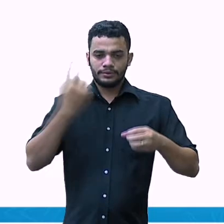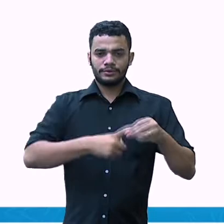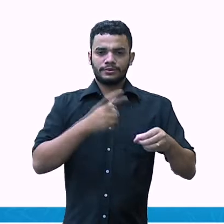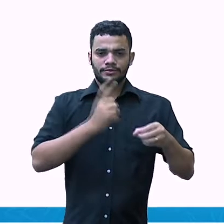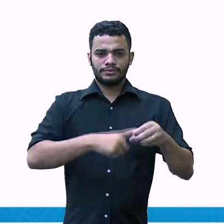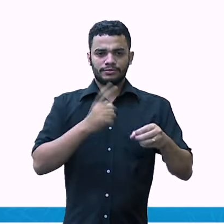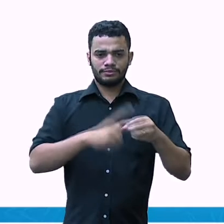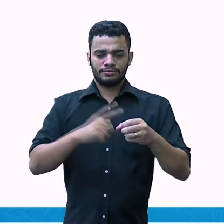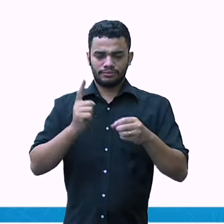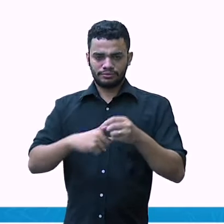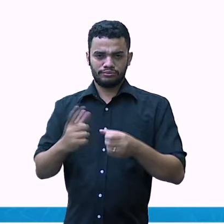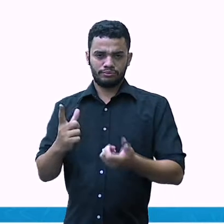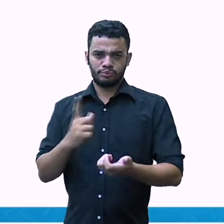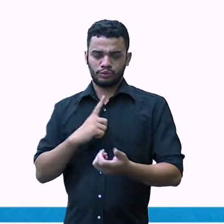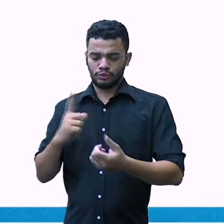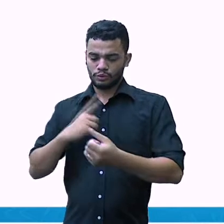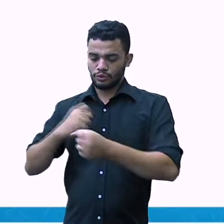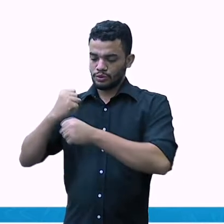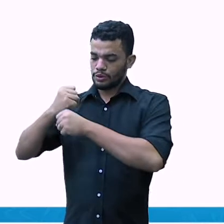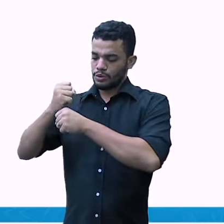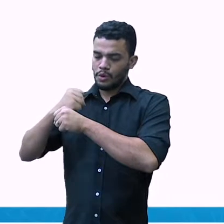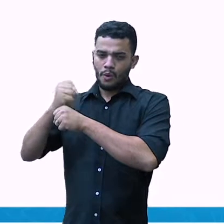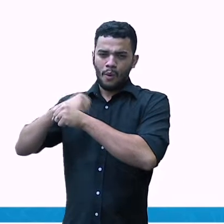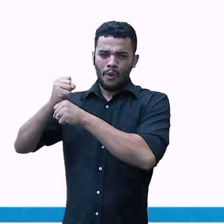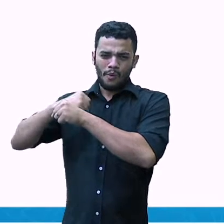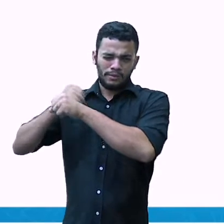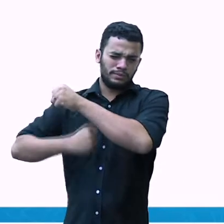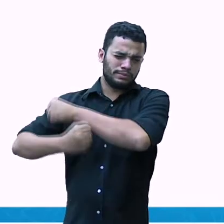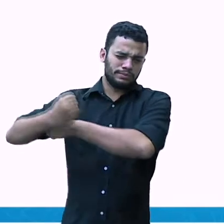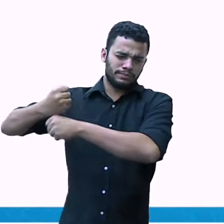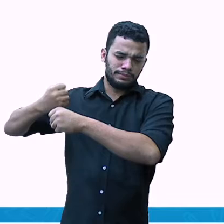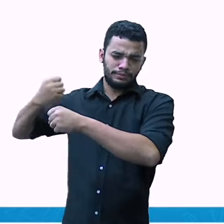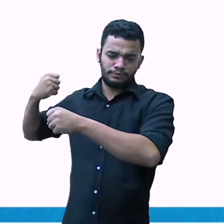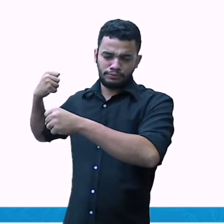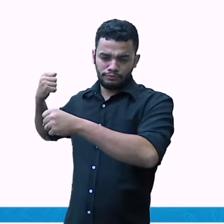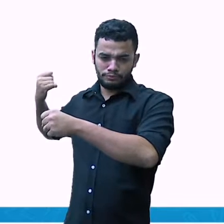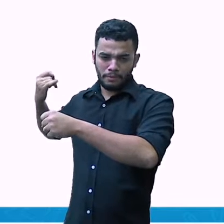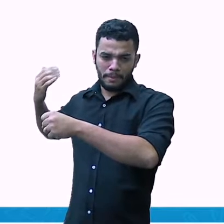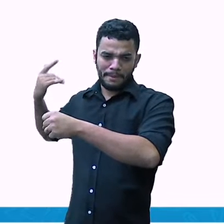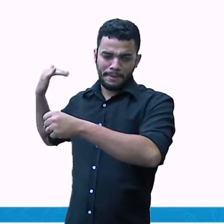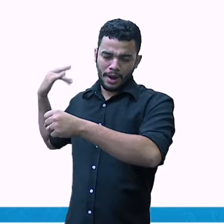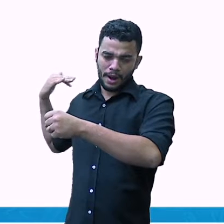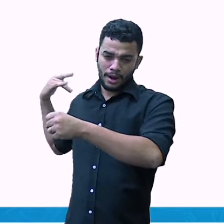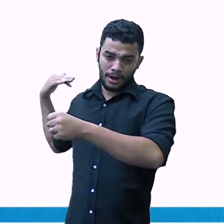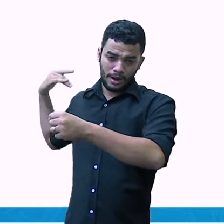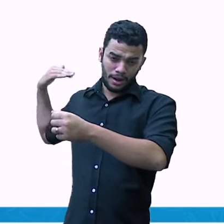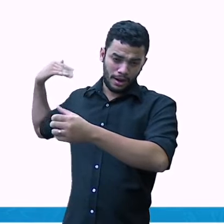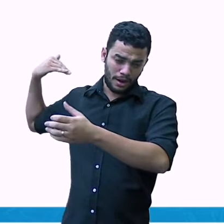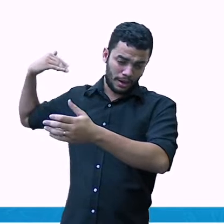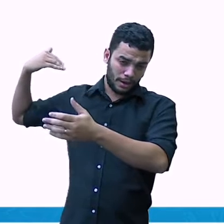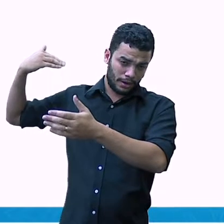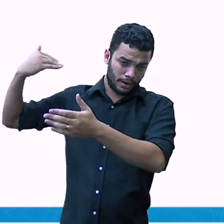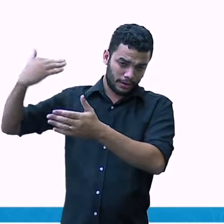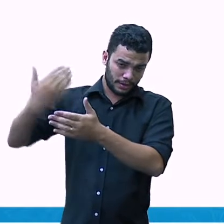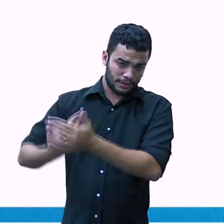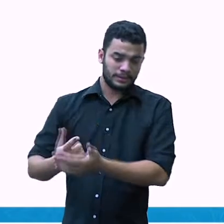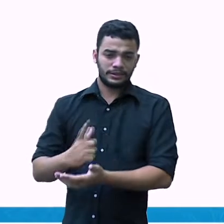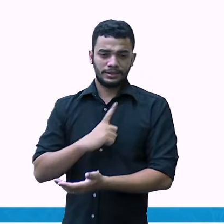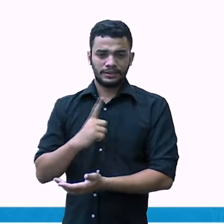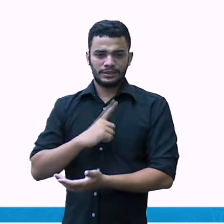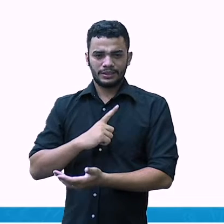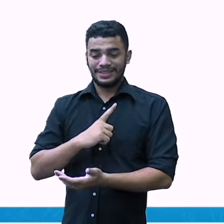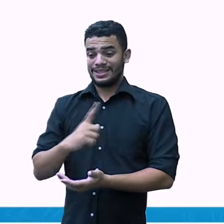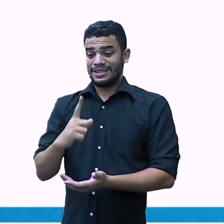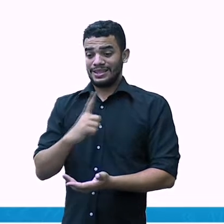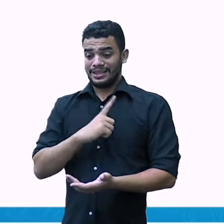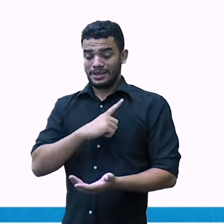Há registros históricos de cidades com mais de 5.000 anos. No entanto, foi nos últimos